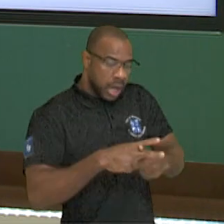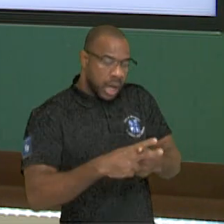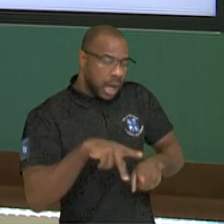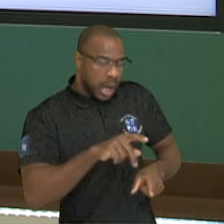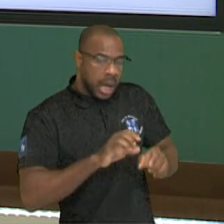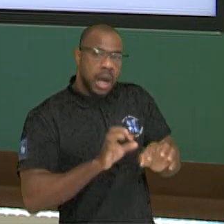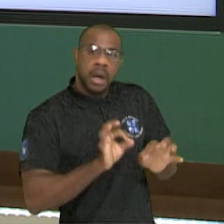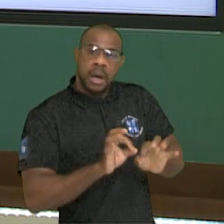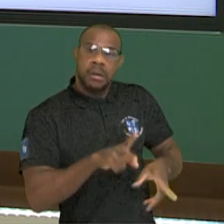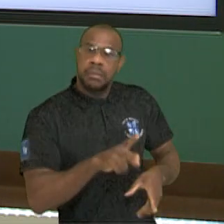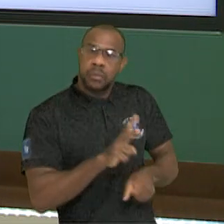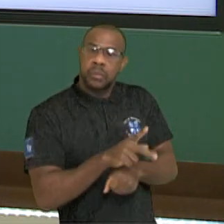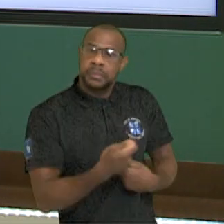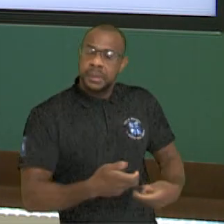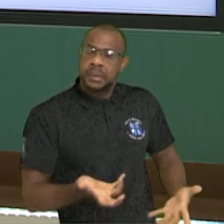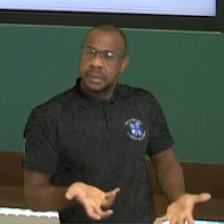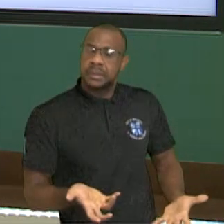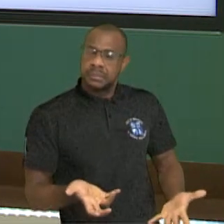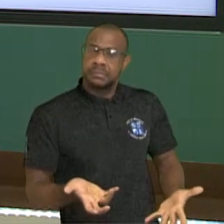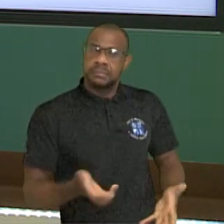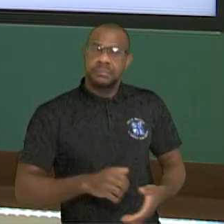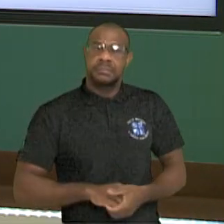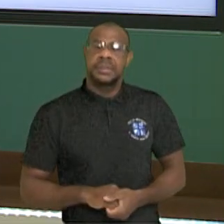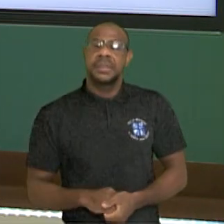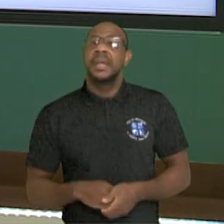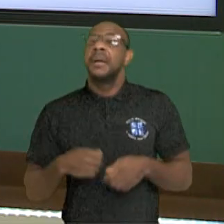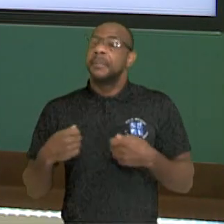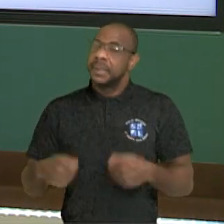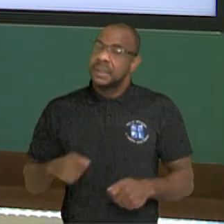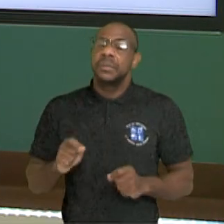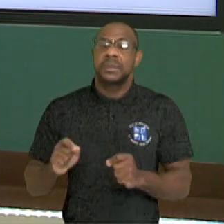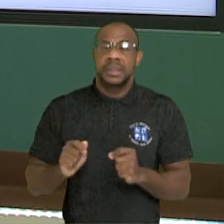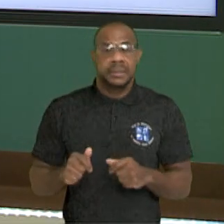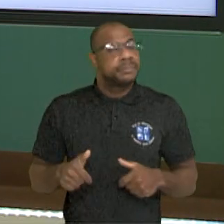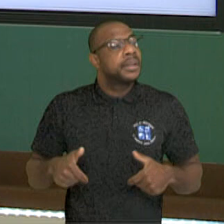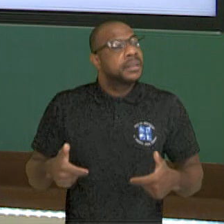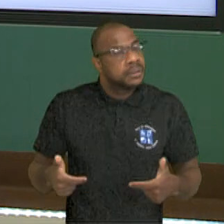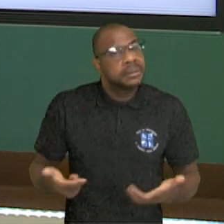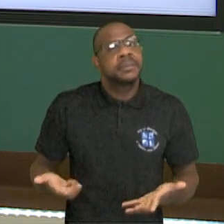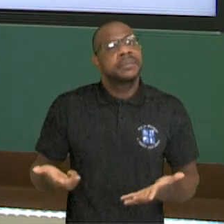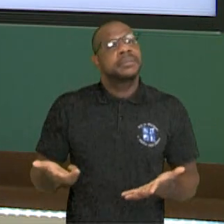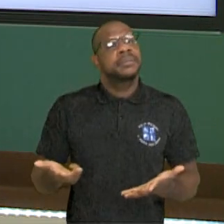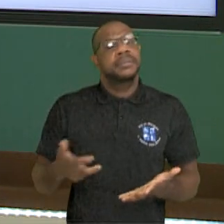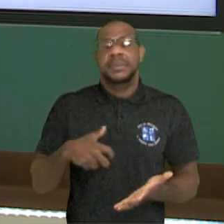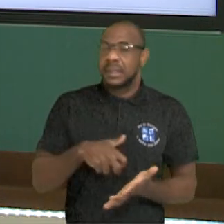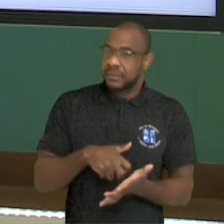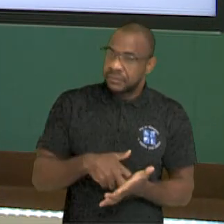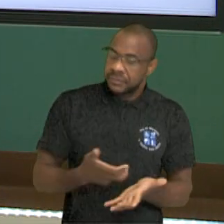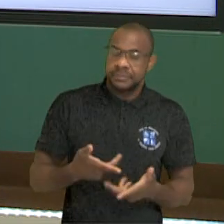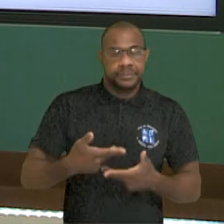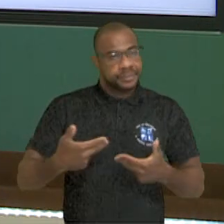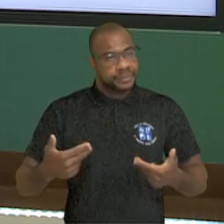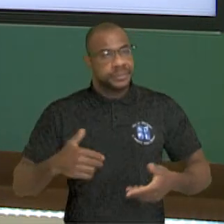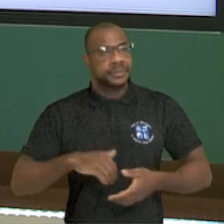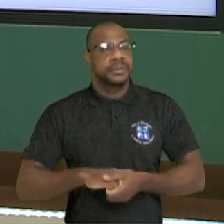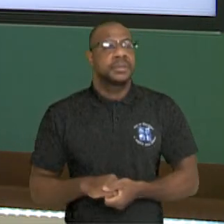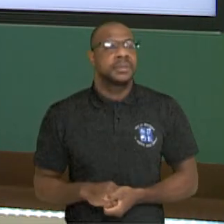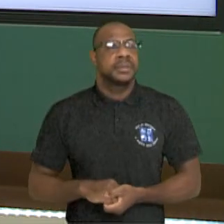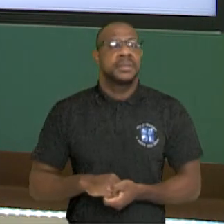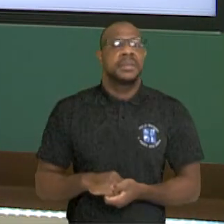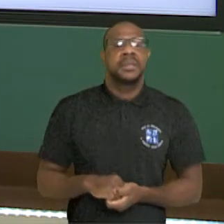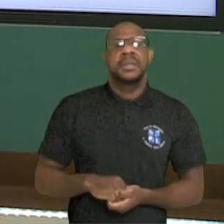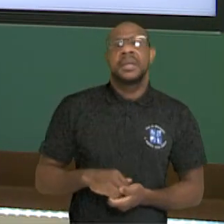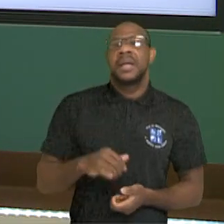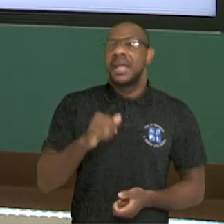ruins ao planeta, então nós precisamos de ações. E muitas pessoas têm feito essas ações, ainda bem, certo? Por exemplo,